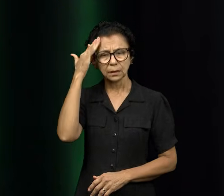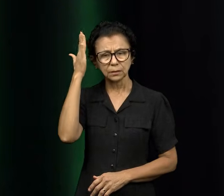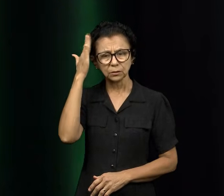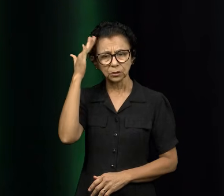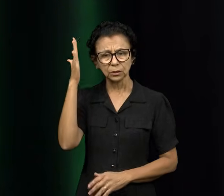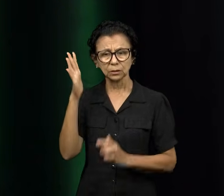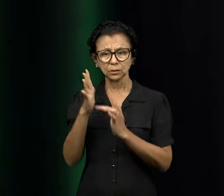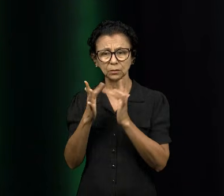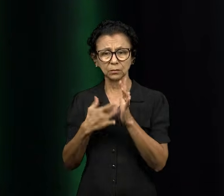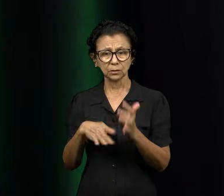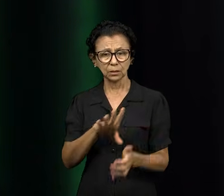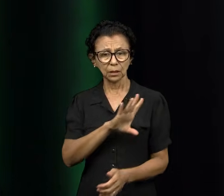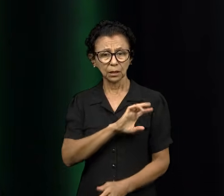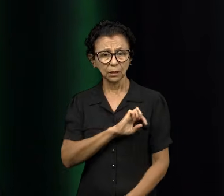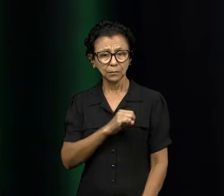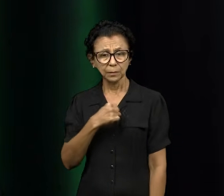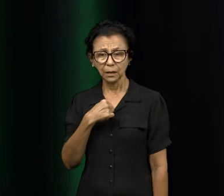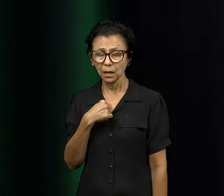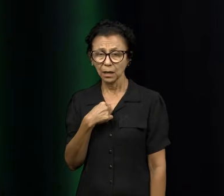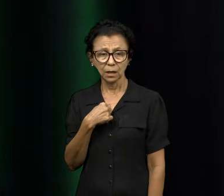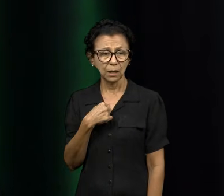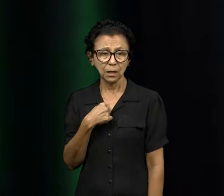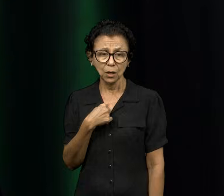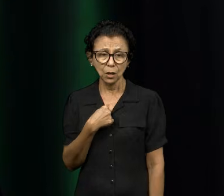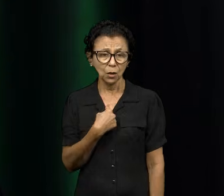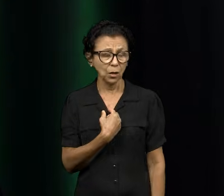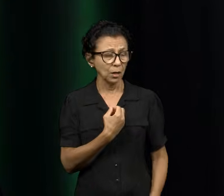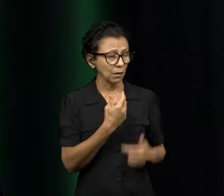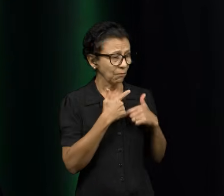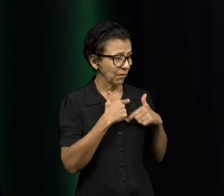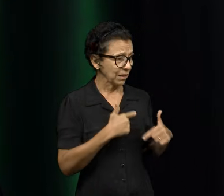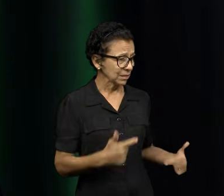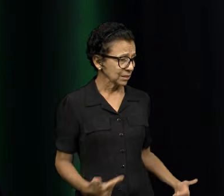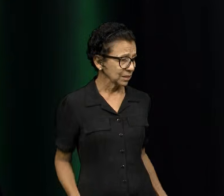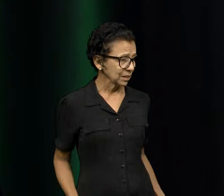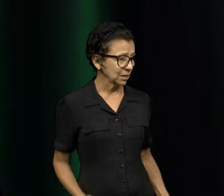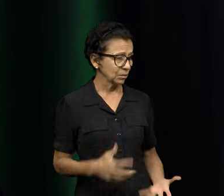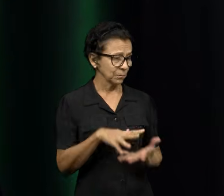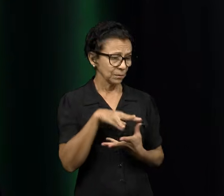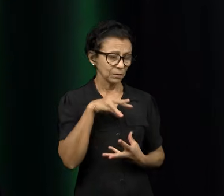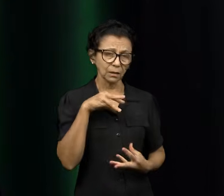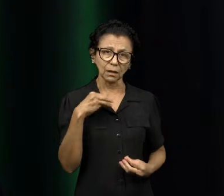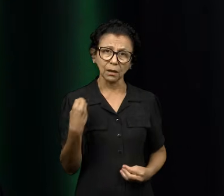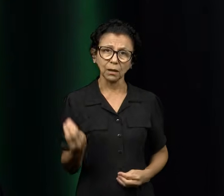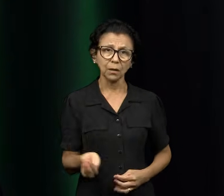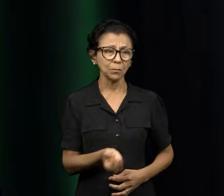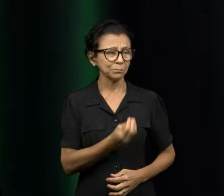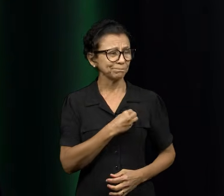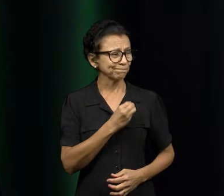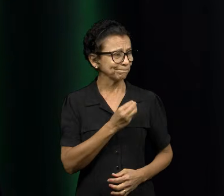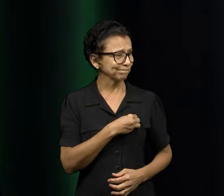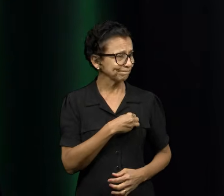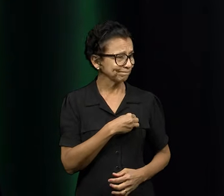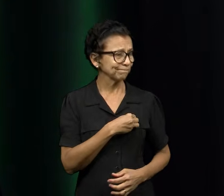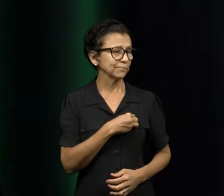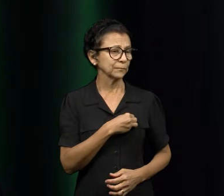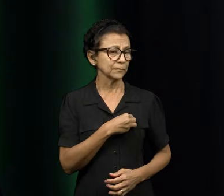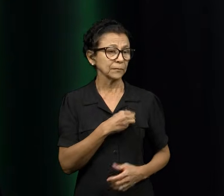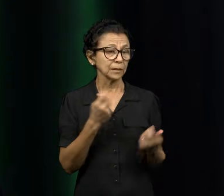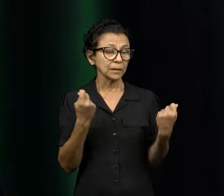uma nova vida. Eu entendi que eu estou morto pelos pecados, que eu preciso de